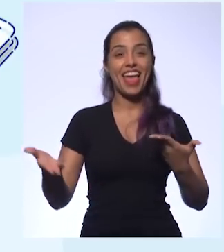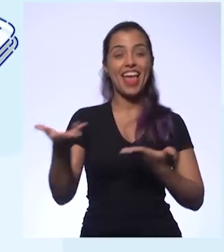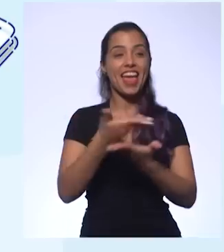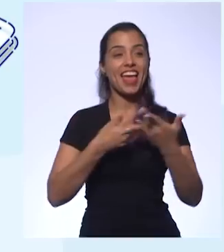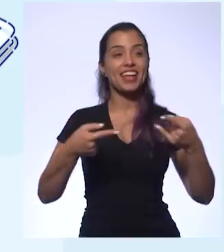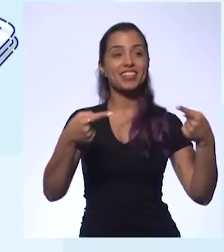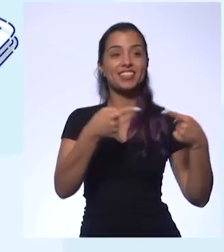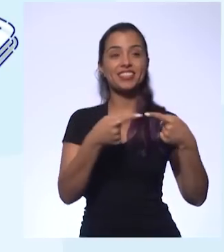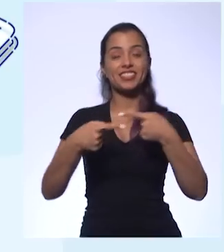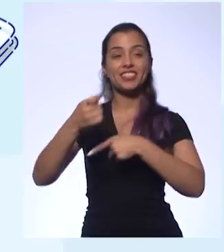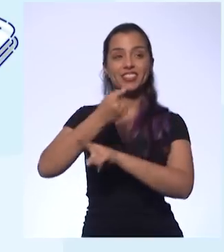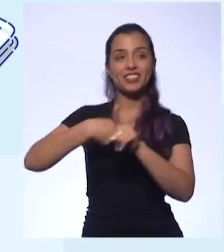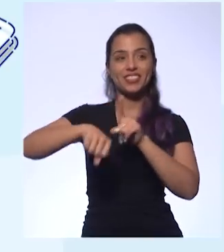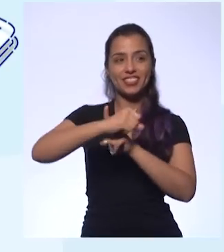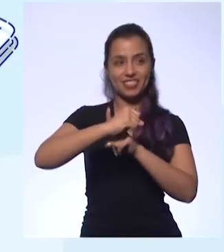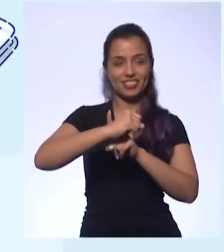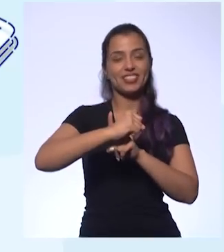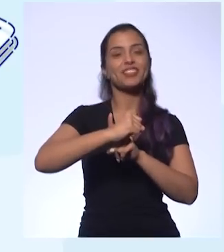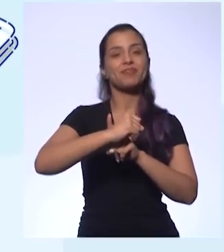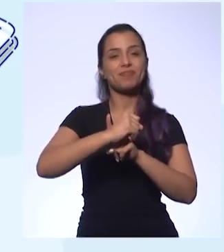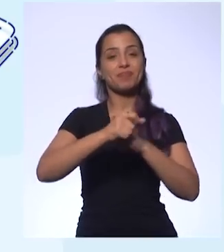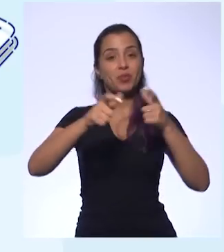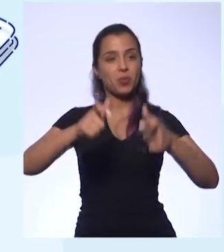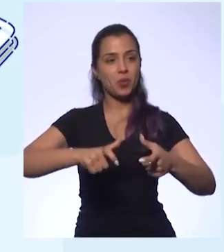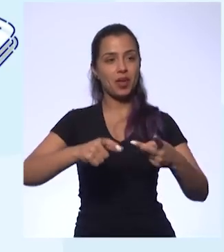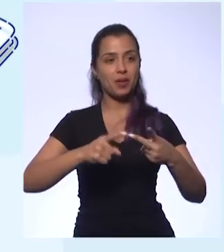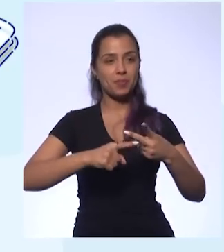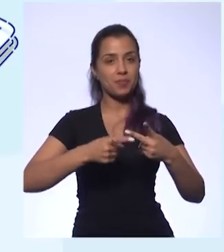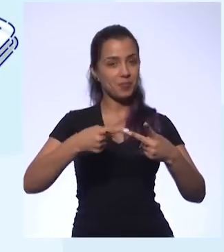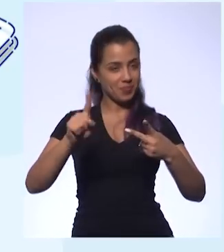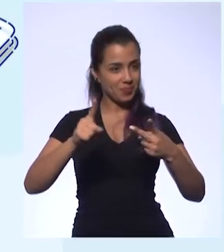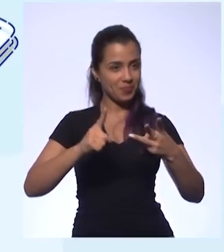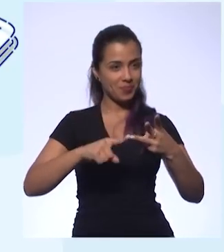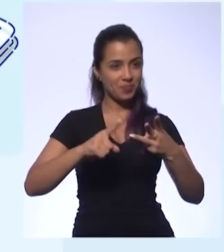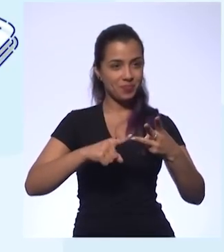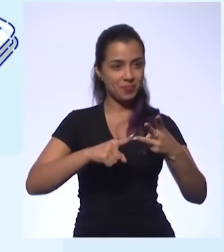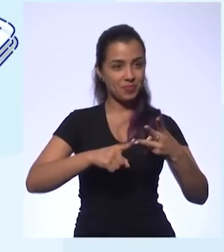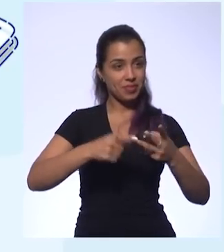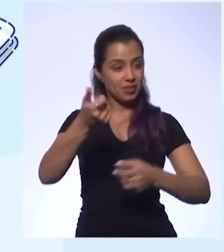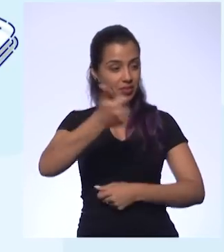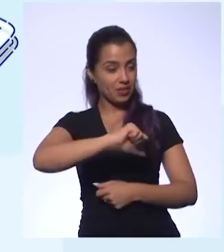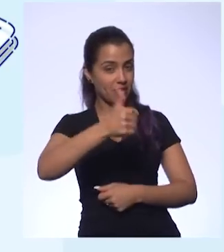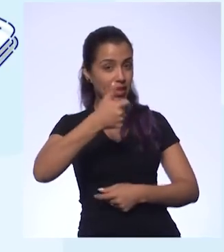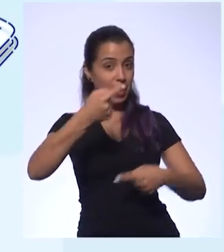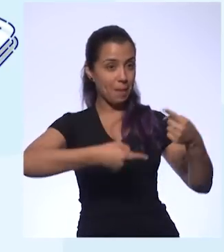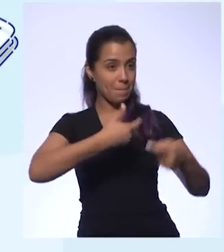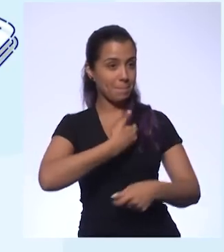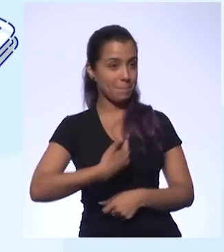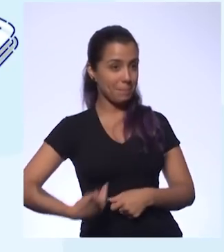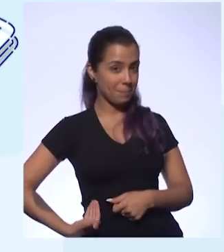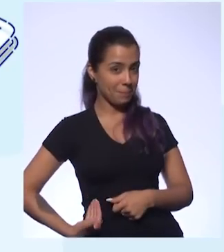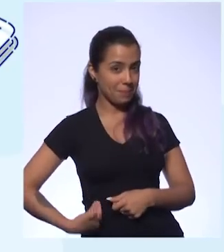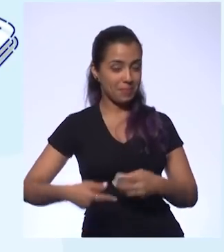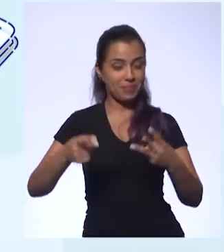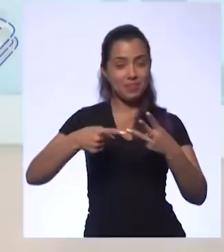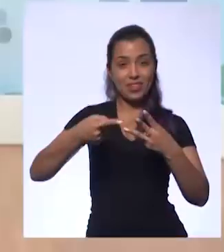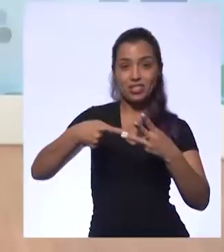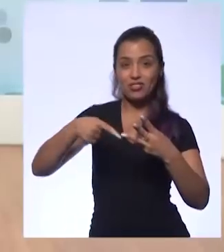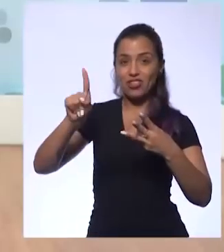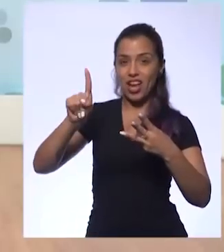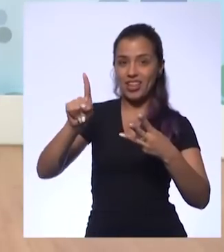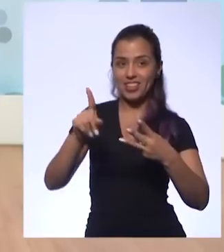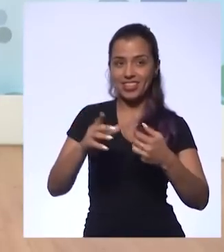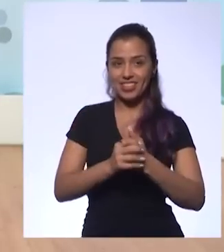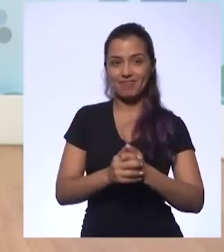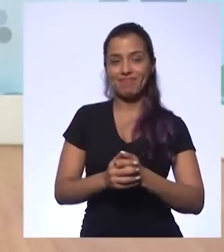social e segregação socioespacial. Check. E observamos algumas políticas públicas agora por meio da leitura Yes. Check. em cima do planejamento